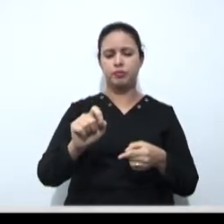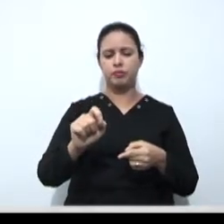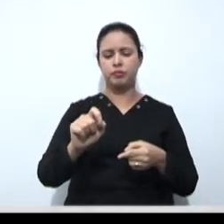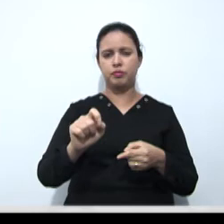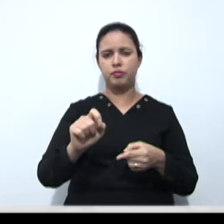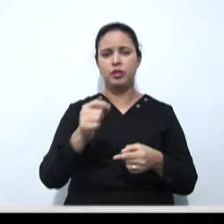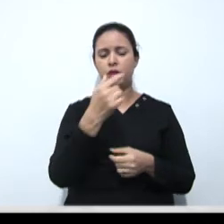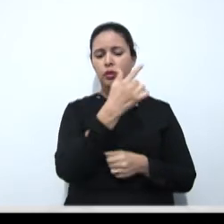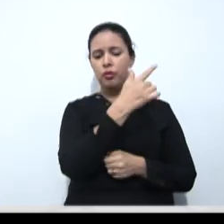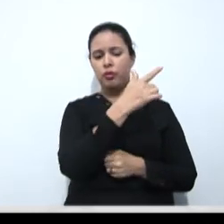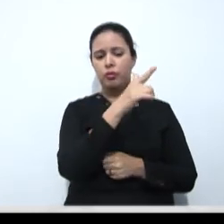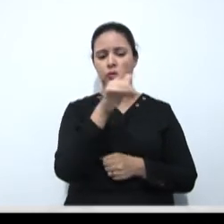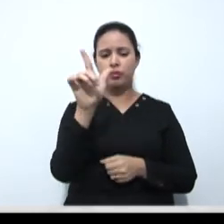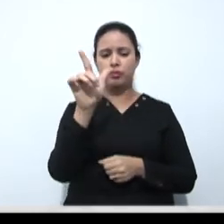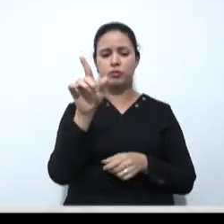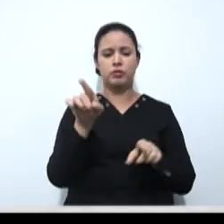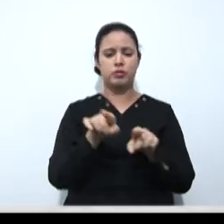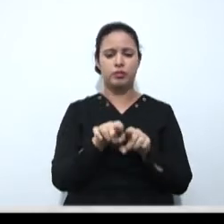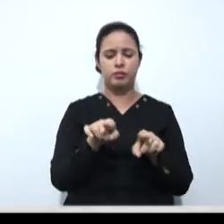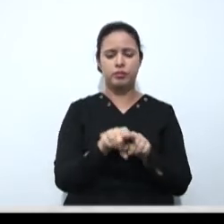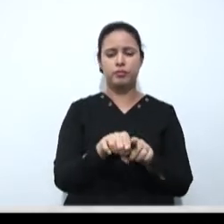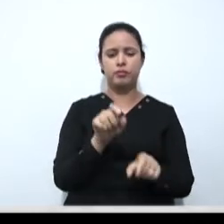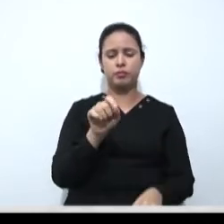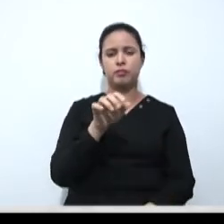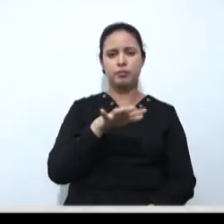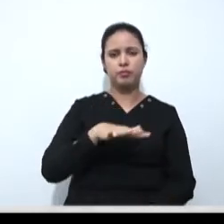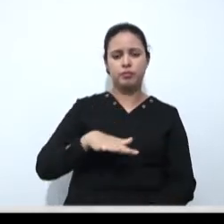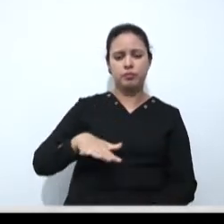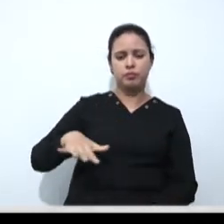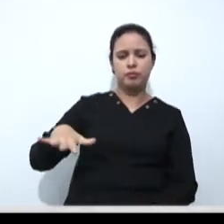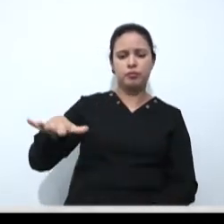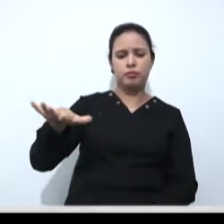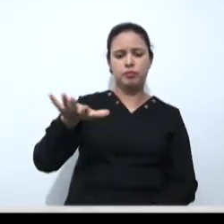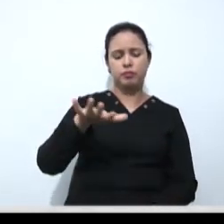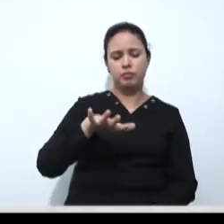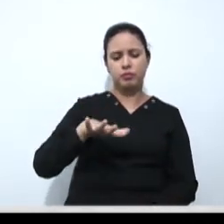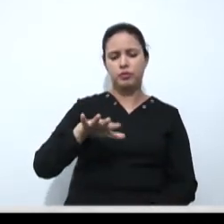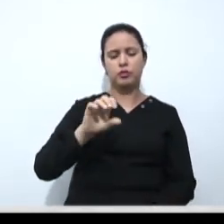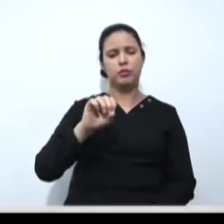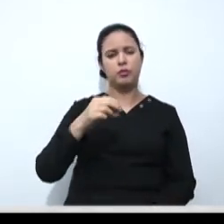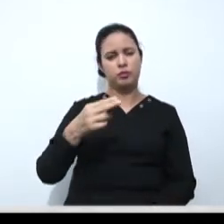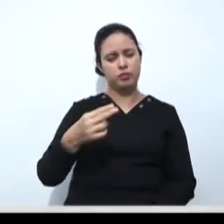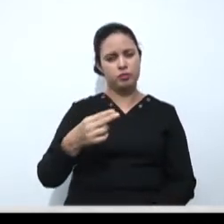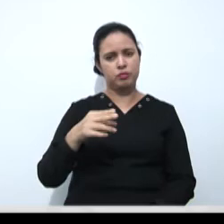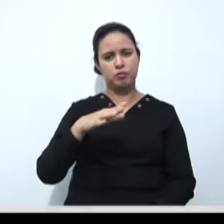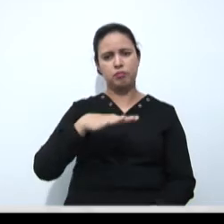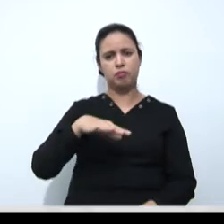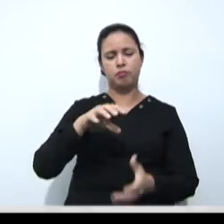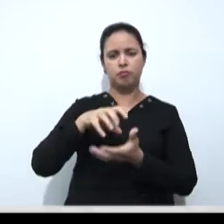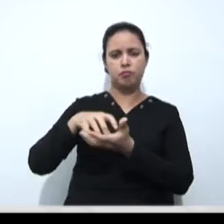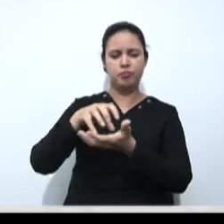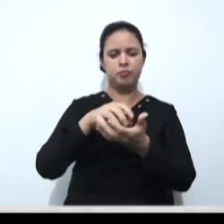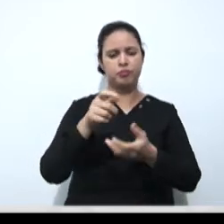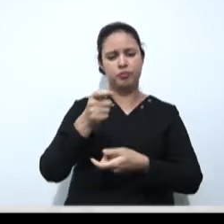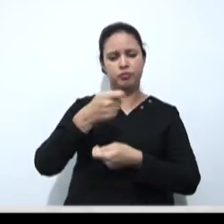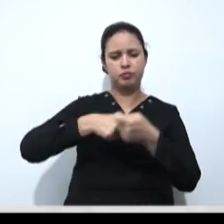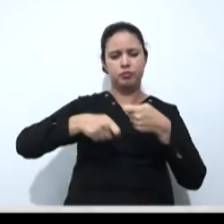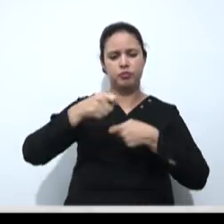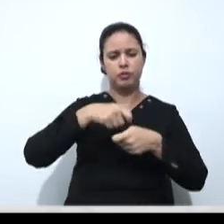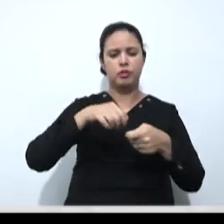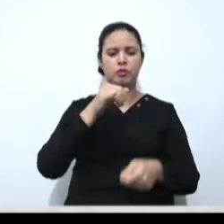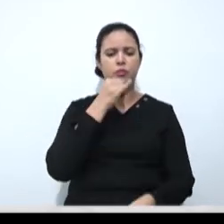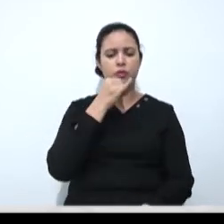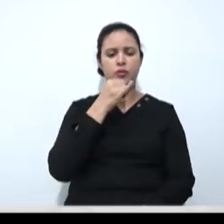atua sobre o outro, mas atua também sobre o mesmo mercado ou setor de negócio. Por exemplo, quando eu tenho ausência